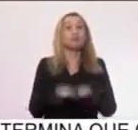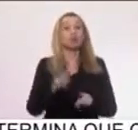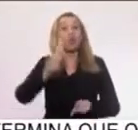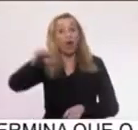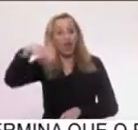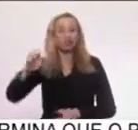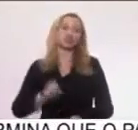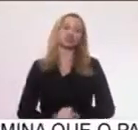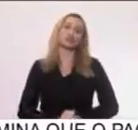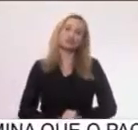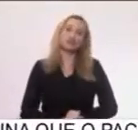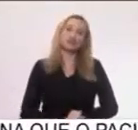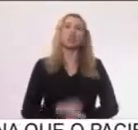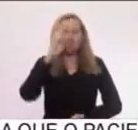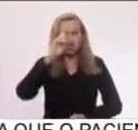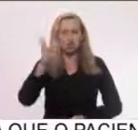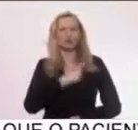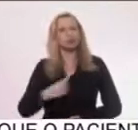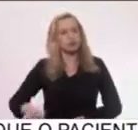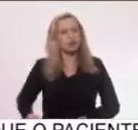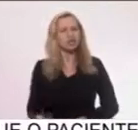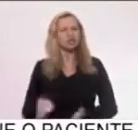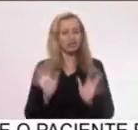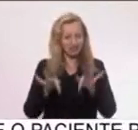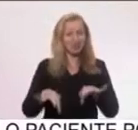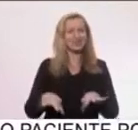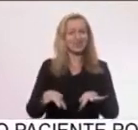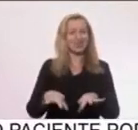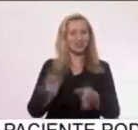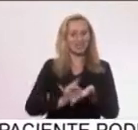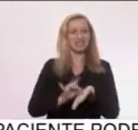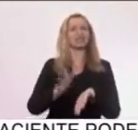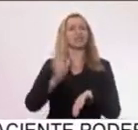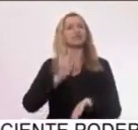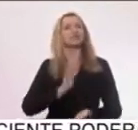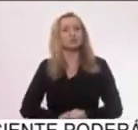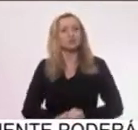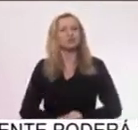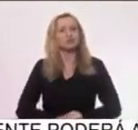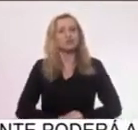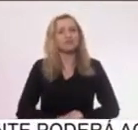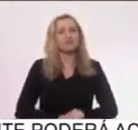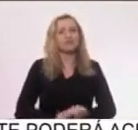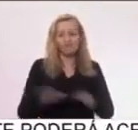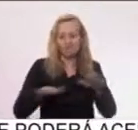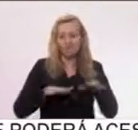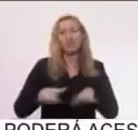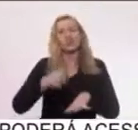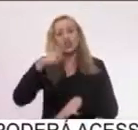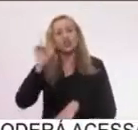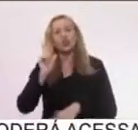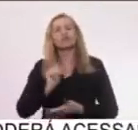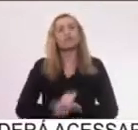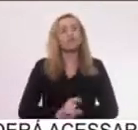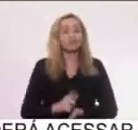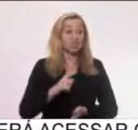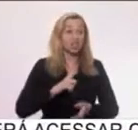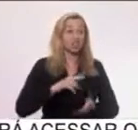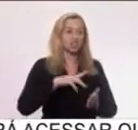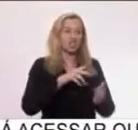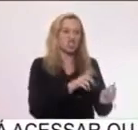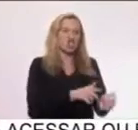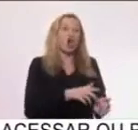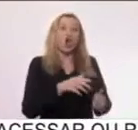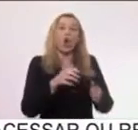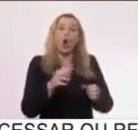E aí, senhor presidente, para realmente finalizar, a manifestação de ontem teve pichação,